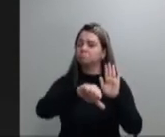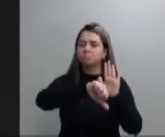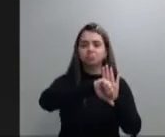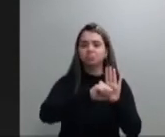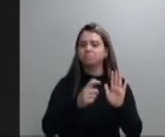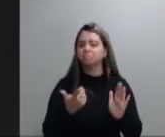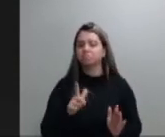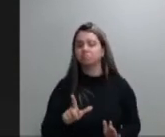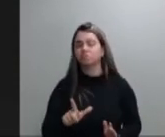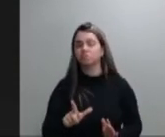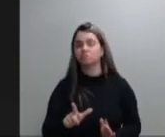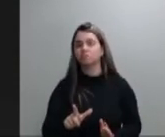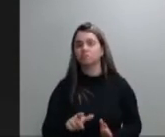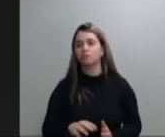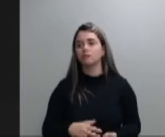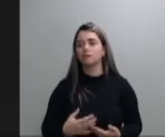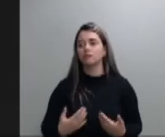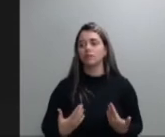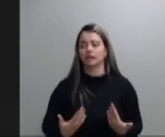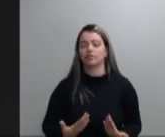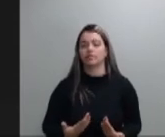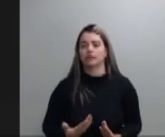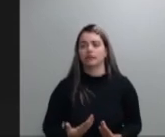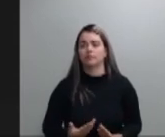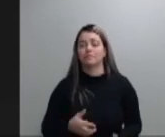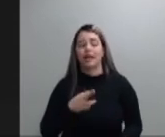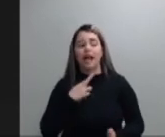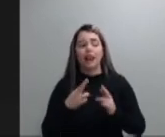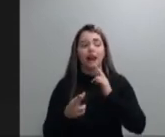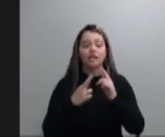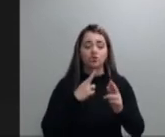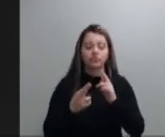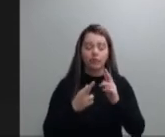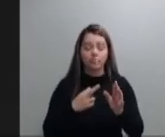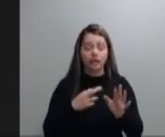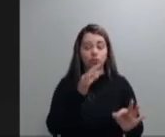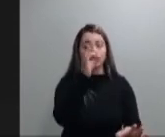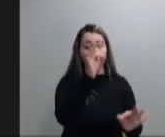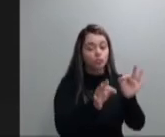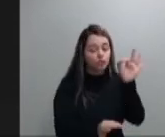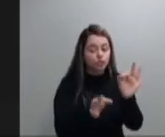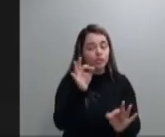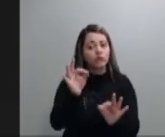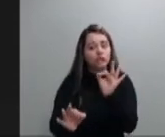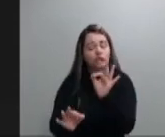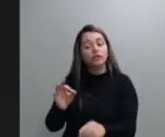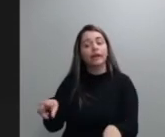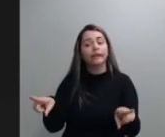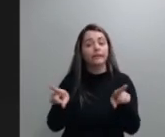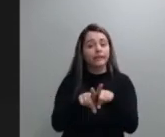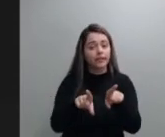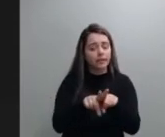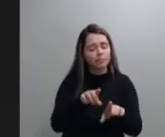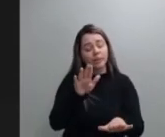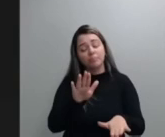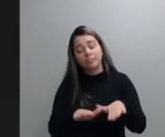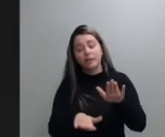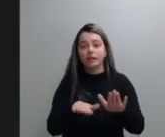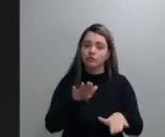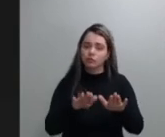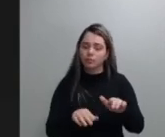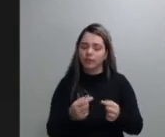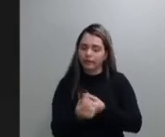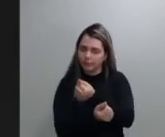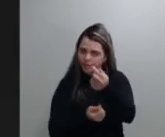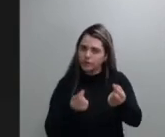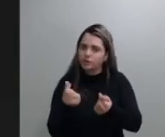disse relativamente a parte jurídica e também mais ou menos quanto a parte econômica embora